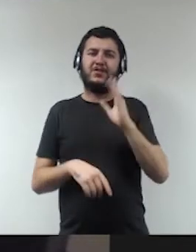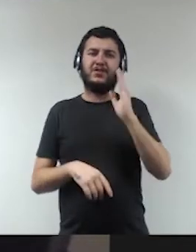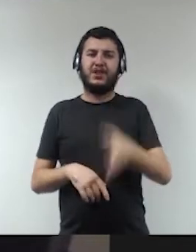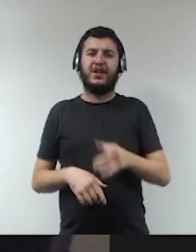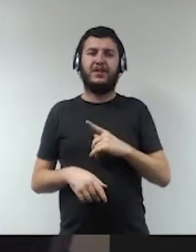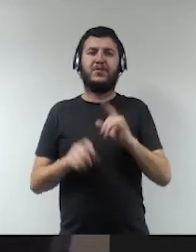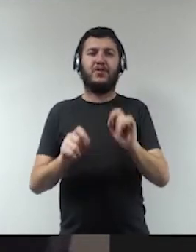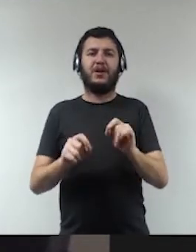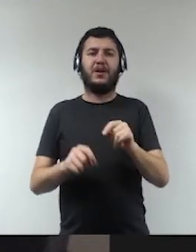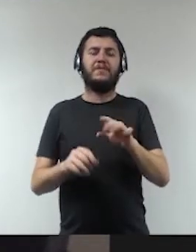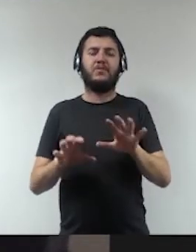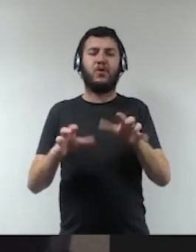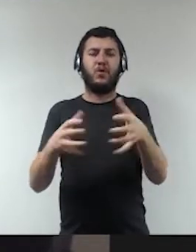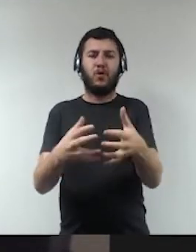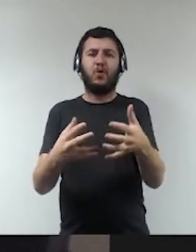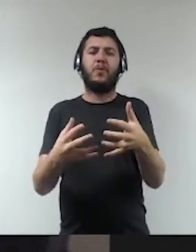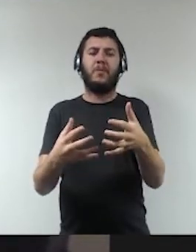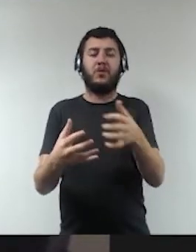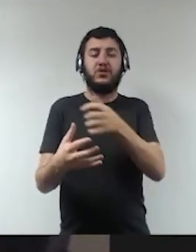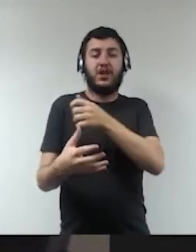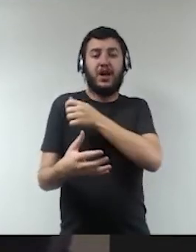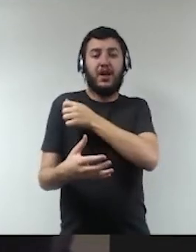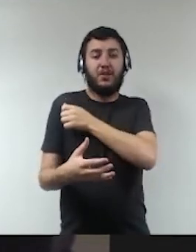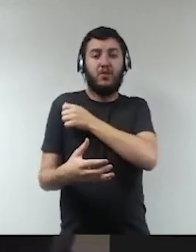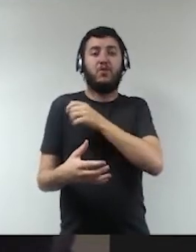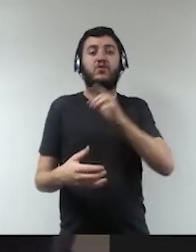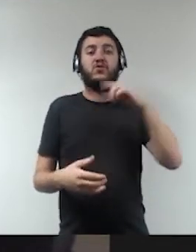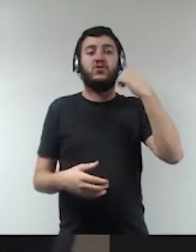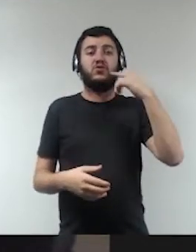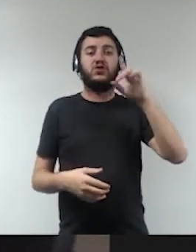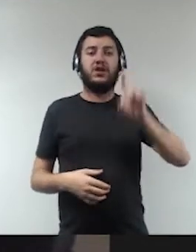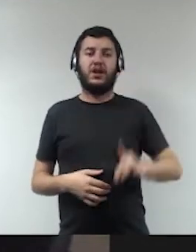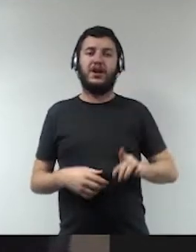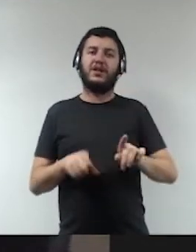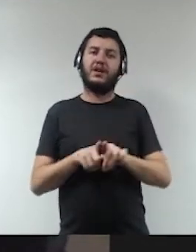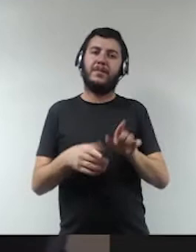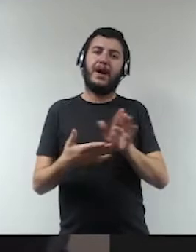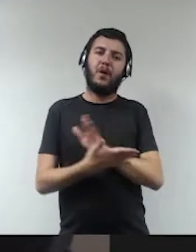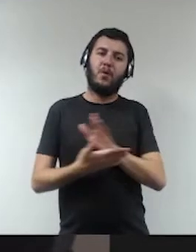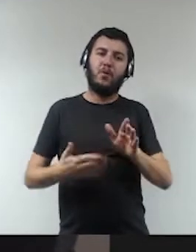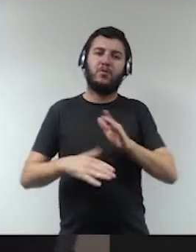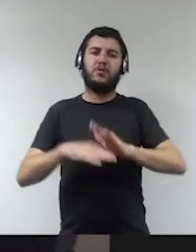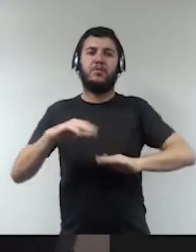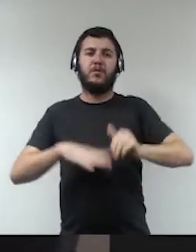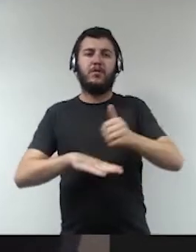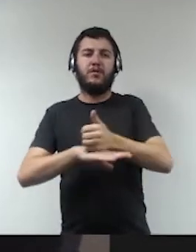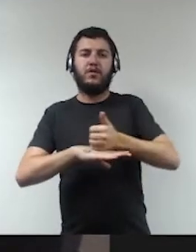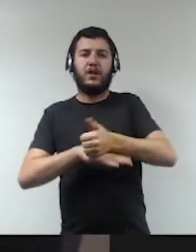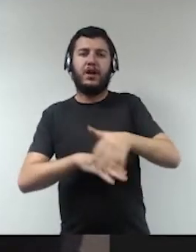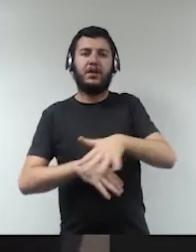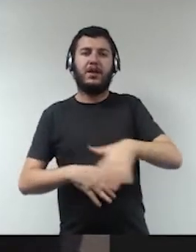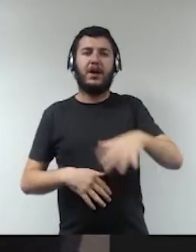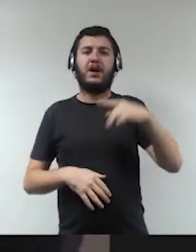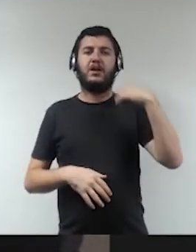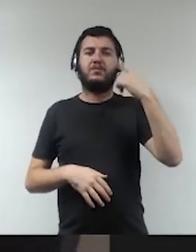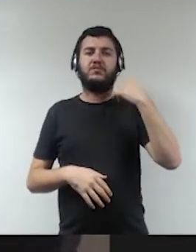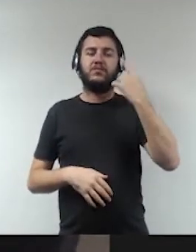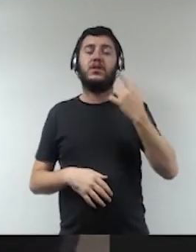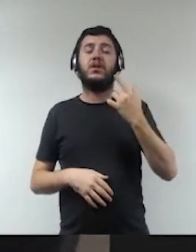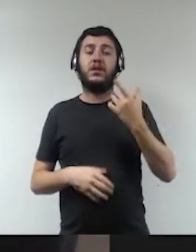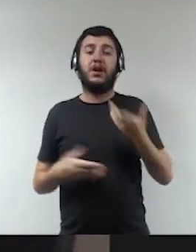majoritariamente de advogados e de estudantes, portanto, eu gostaria de trazer